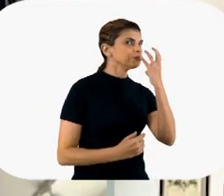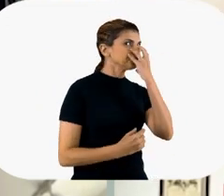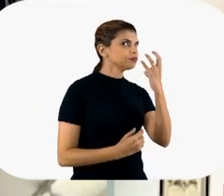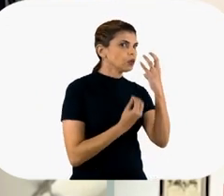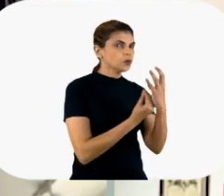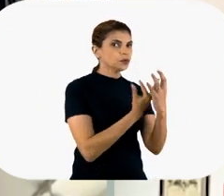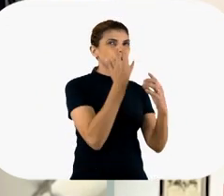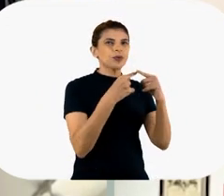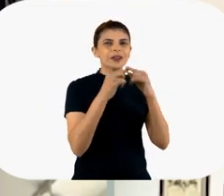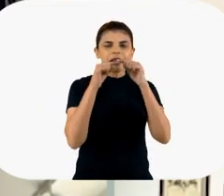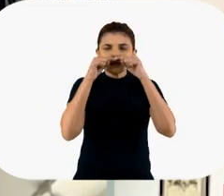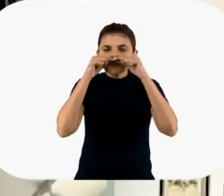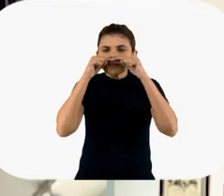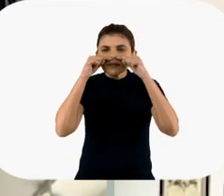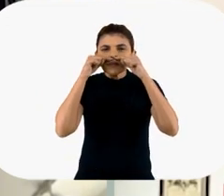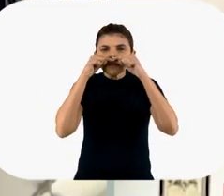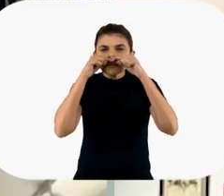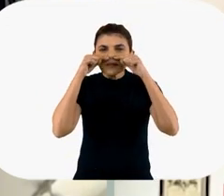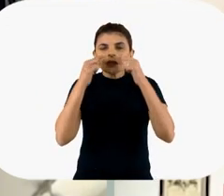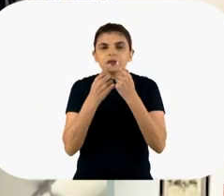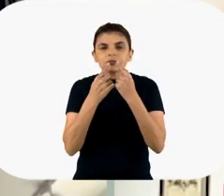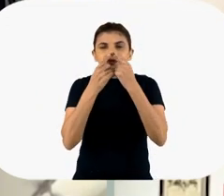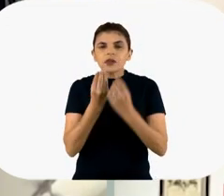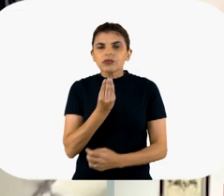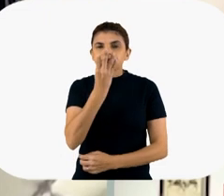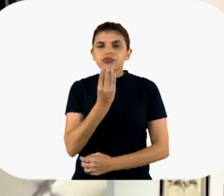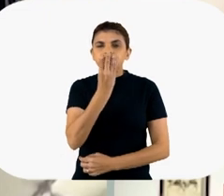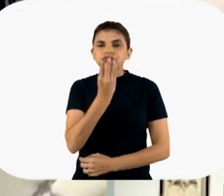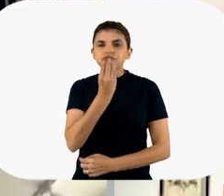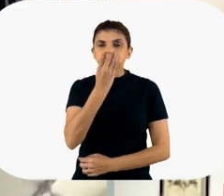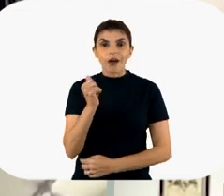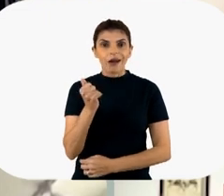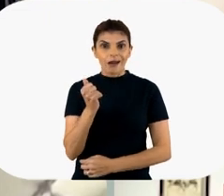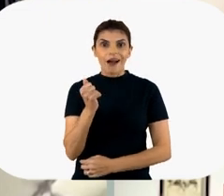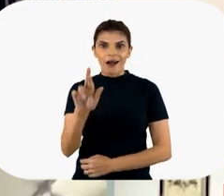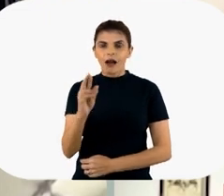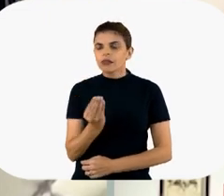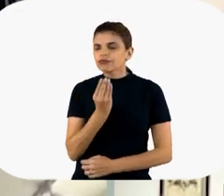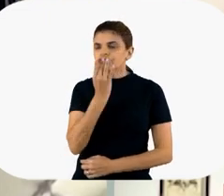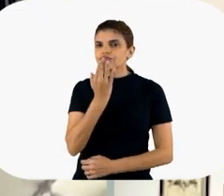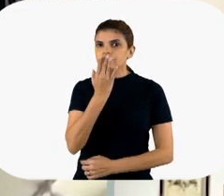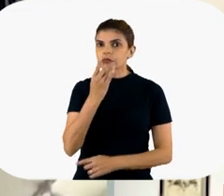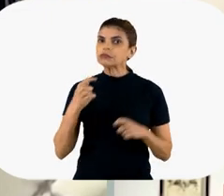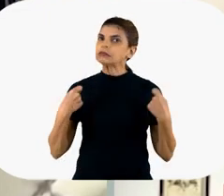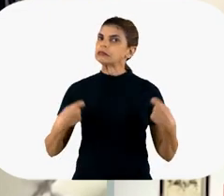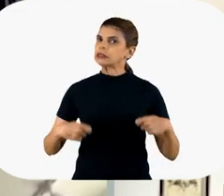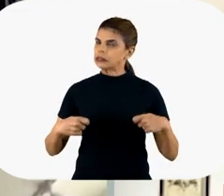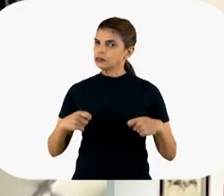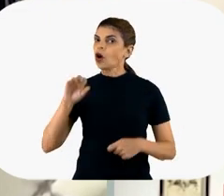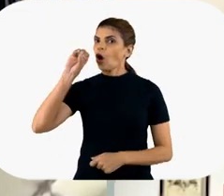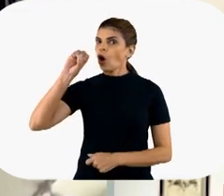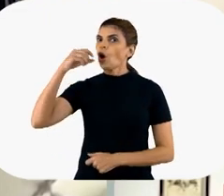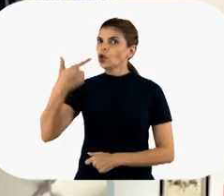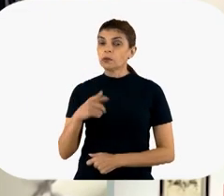porque ele tem aquele filetinho muito concentrado de ar de alta pressão. Então, na verdade, a gente deveria considerar um